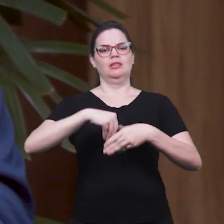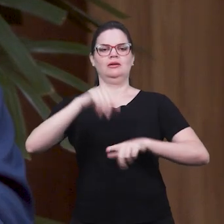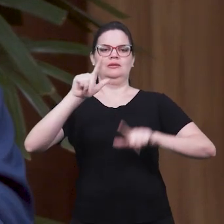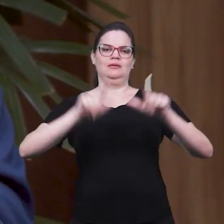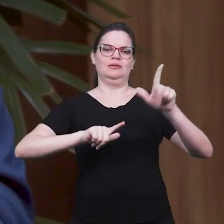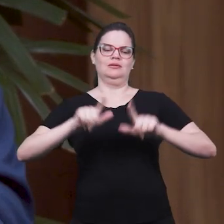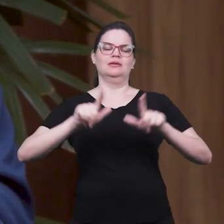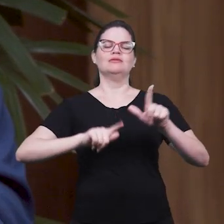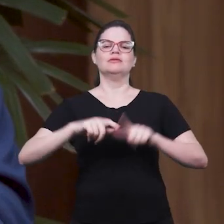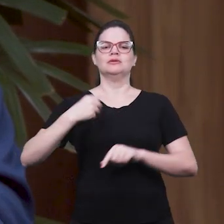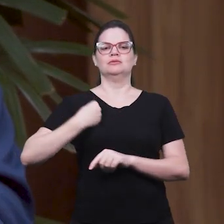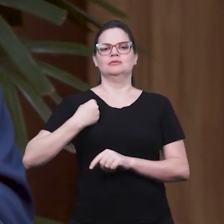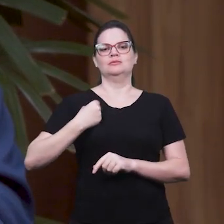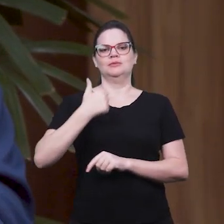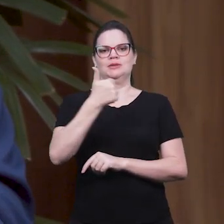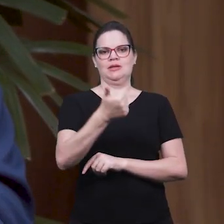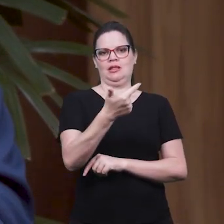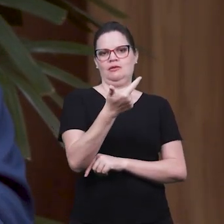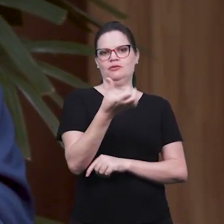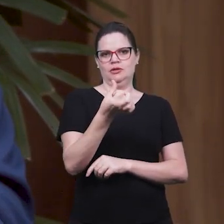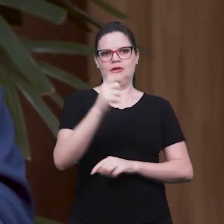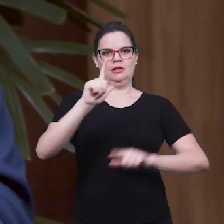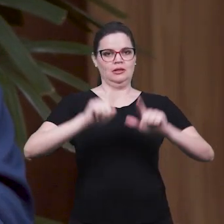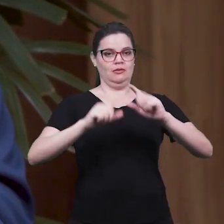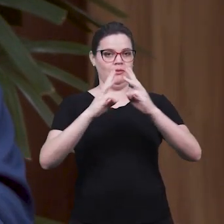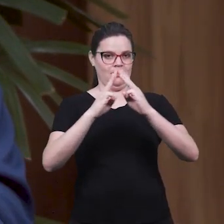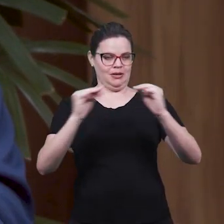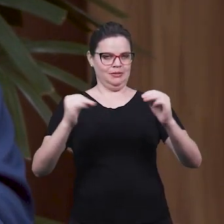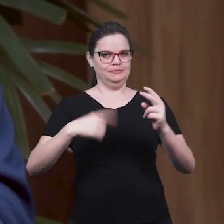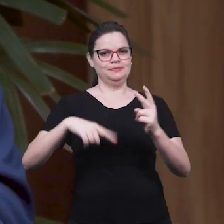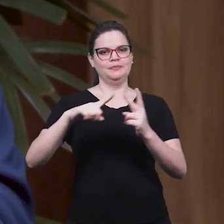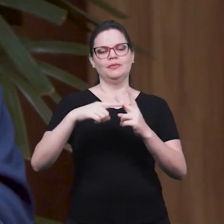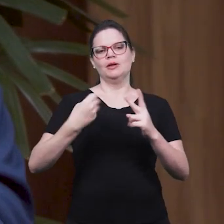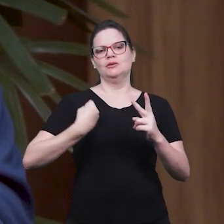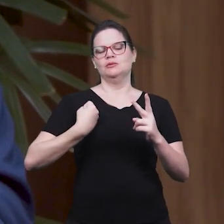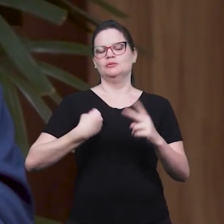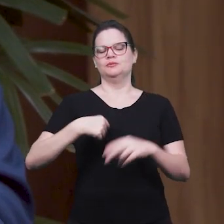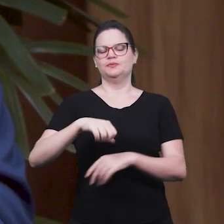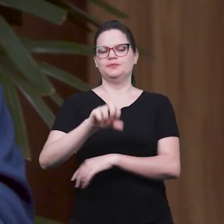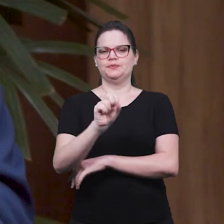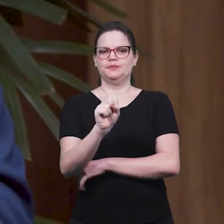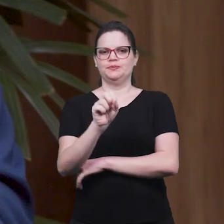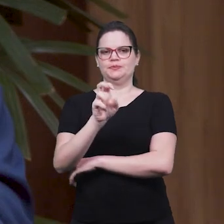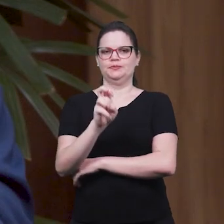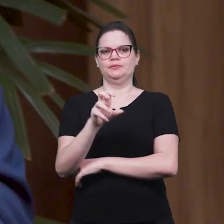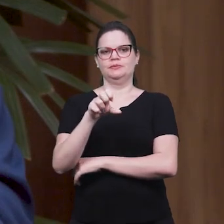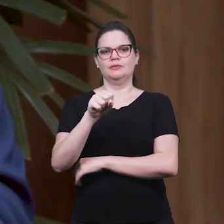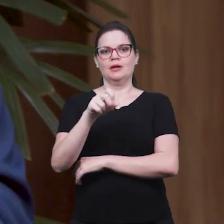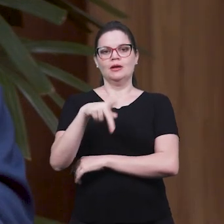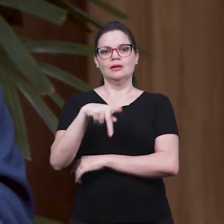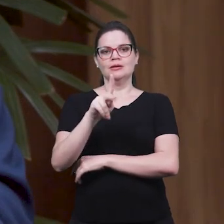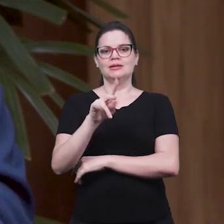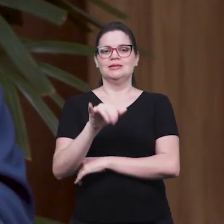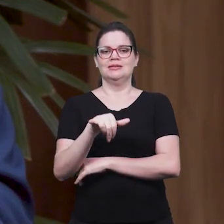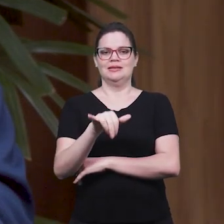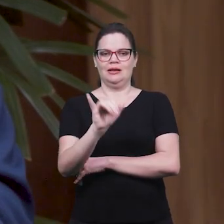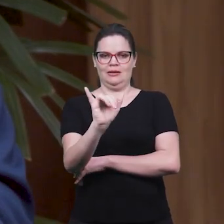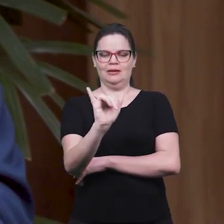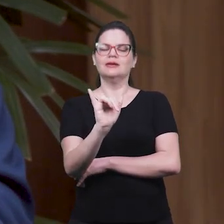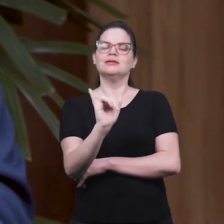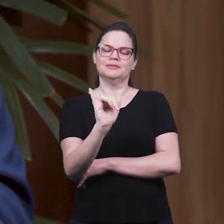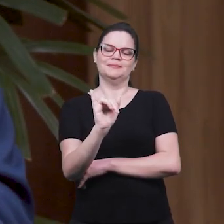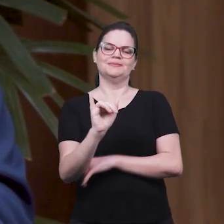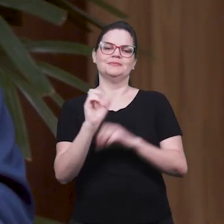plataforma da Igreja Cristã Maranata no canal 126 da TV Manaim, em Bratel, também pelo canal 85 da